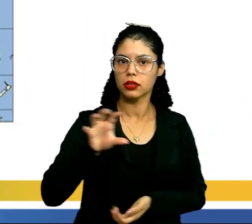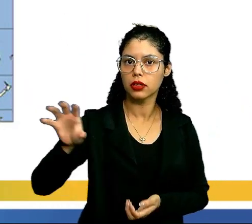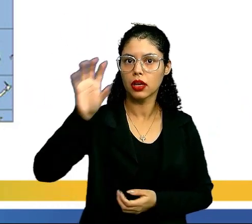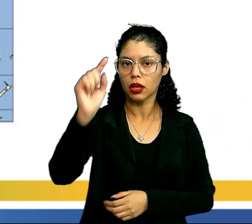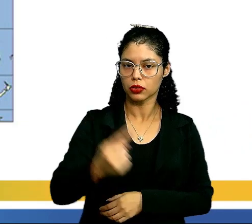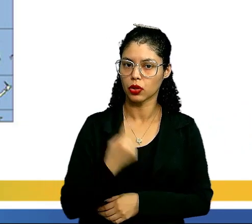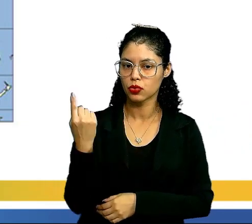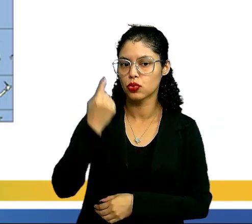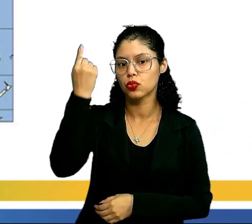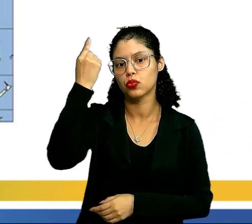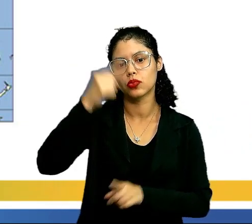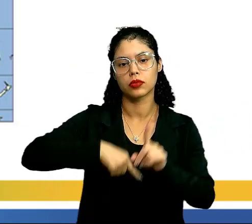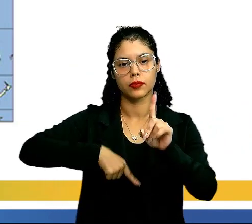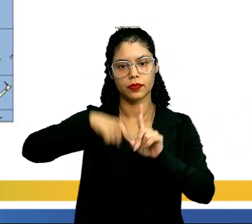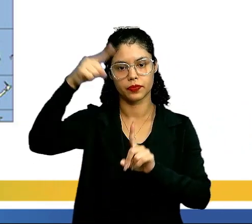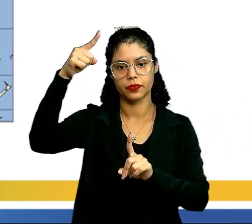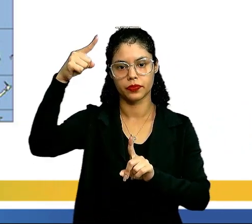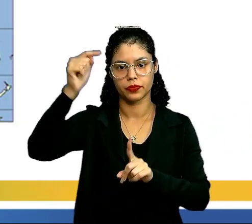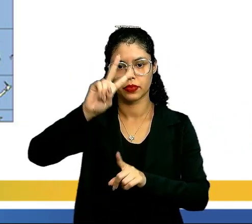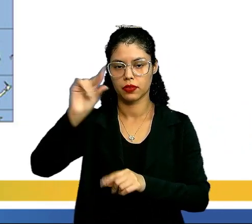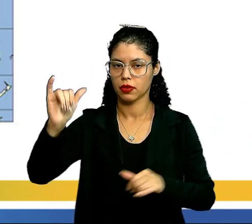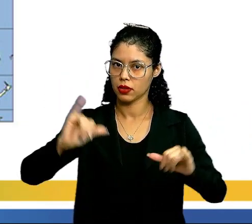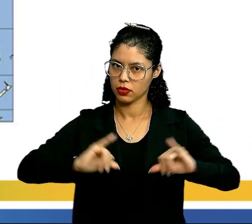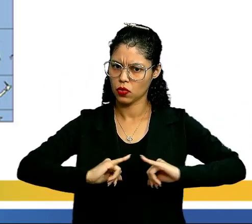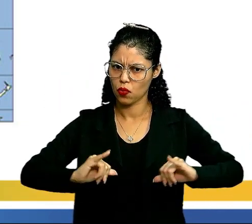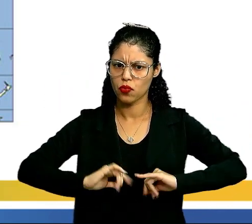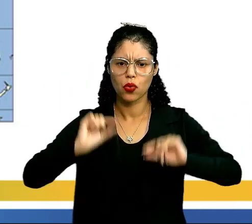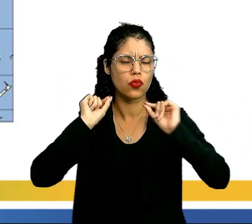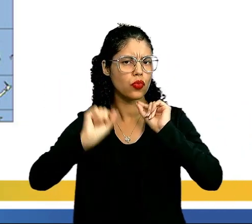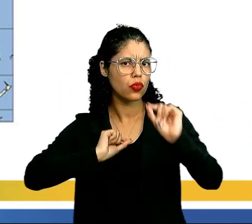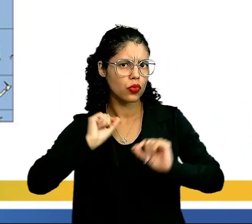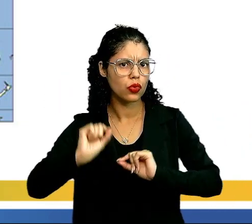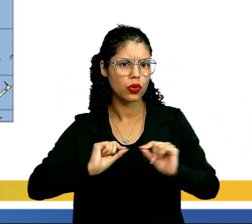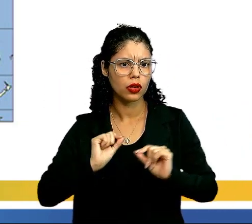de altitudes elevadas vão sofrer as chamadas